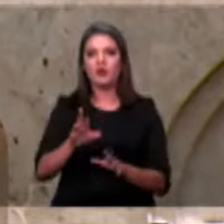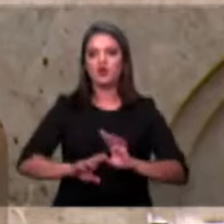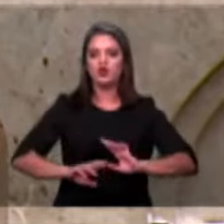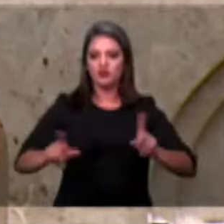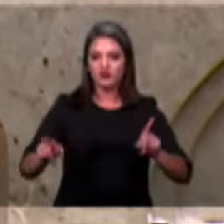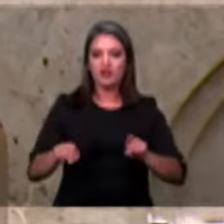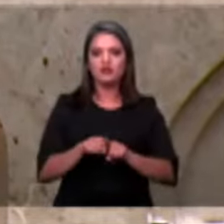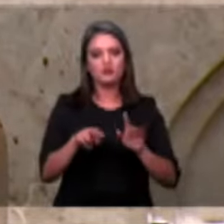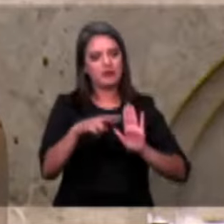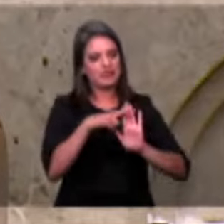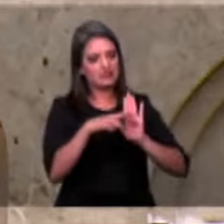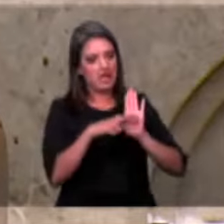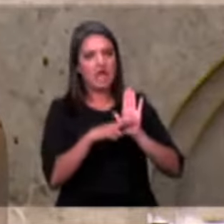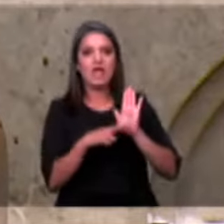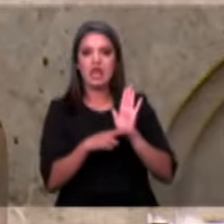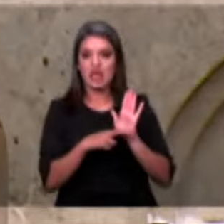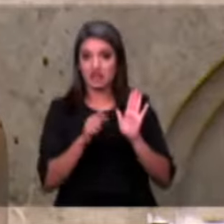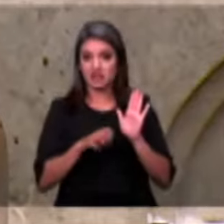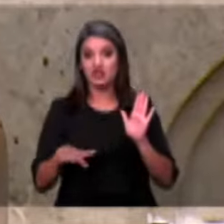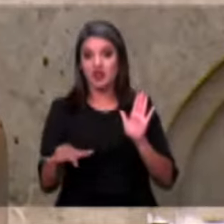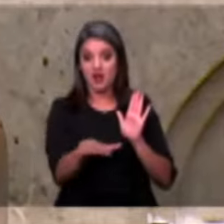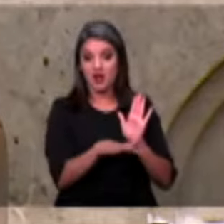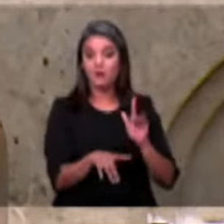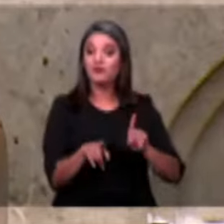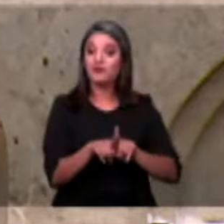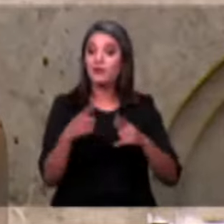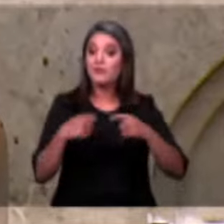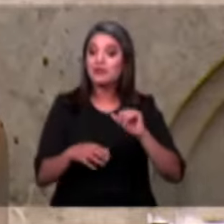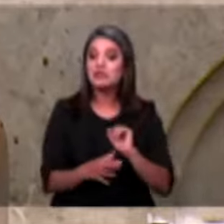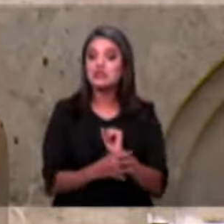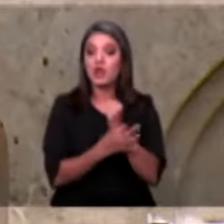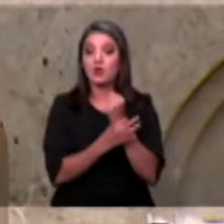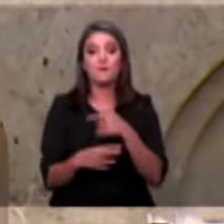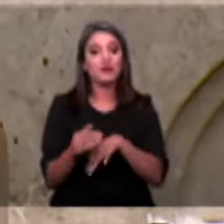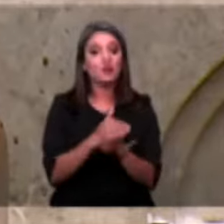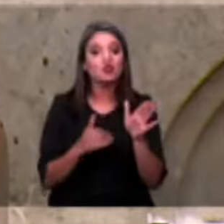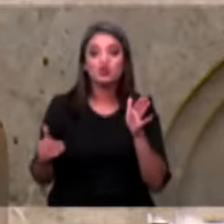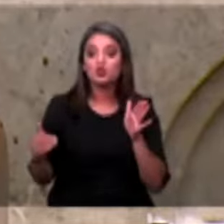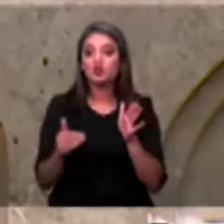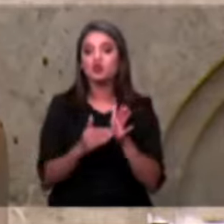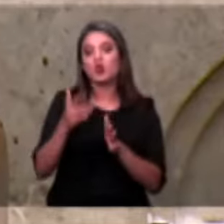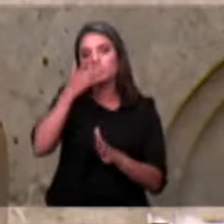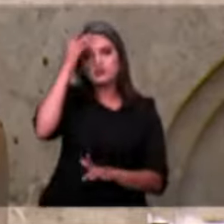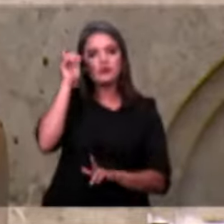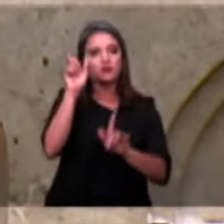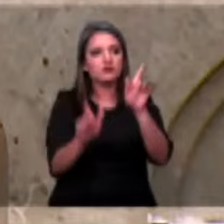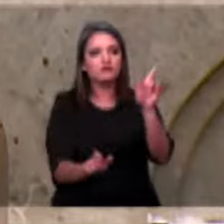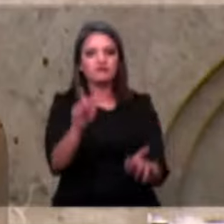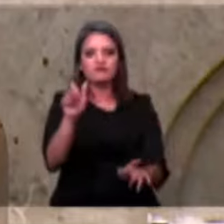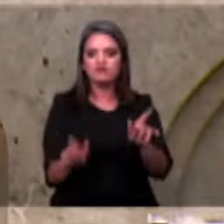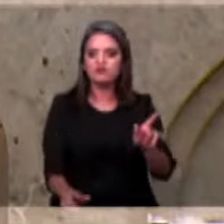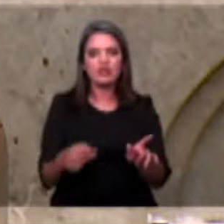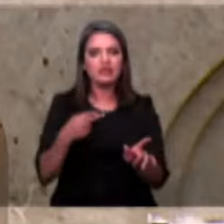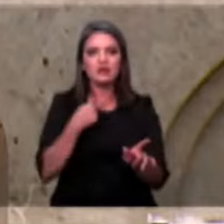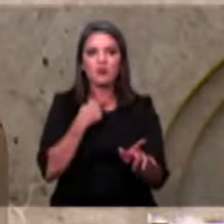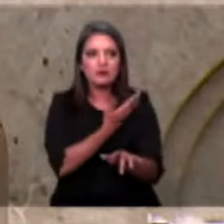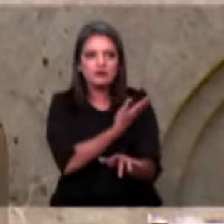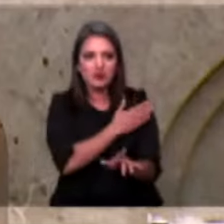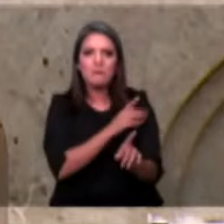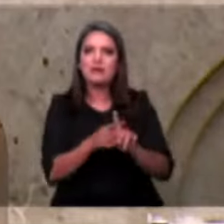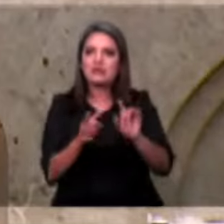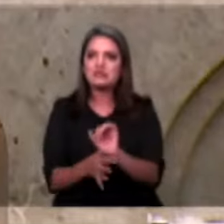às regras do jogo, além de assegurado a todos os cidadãos, sem qualquer exclusão, um